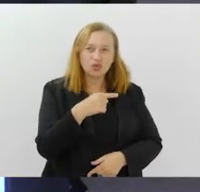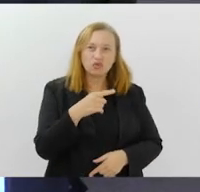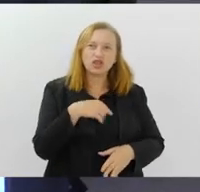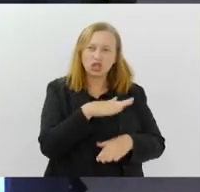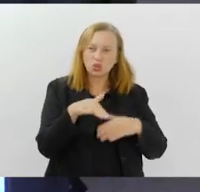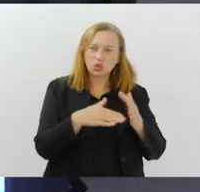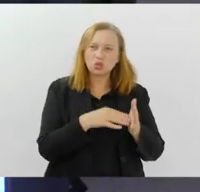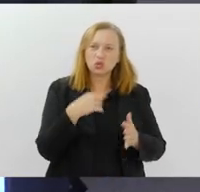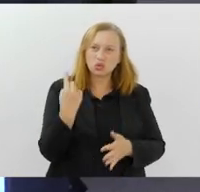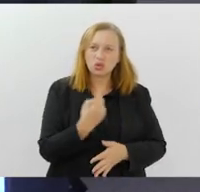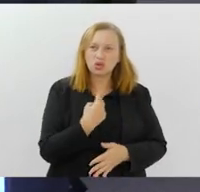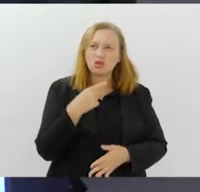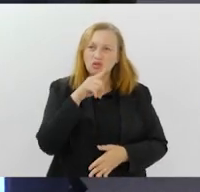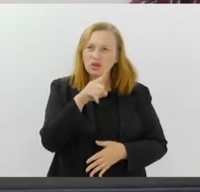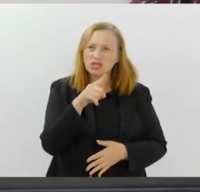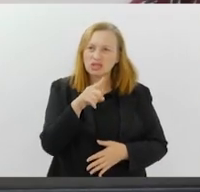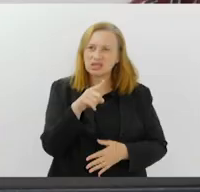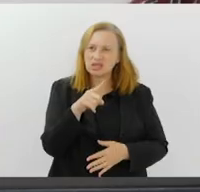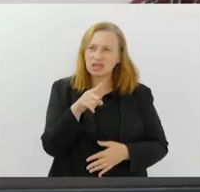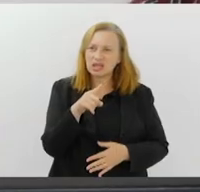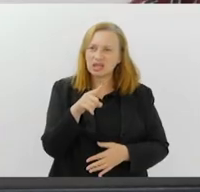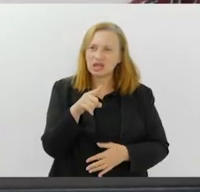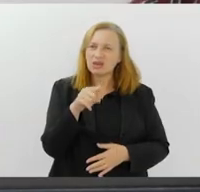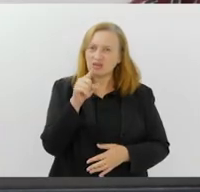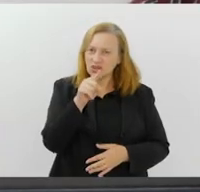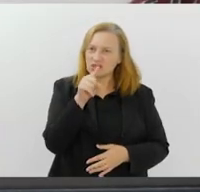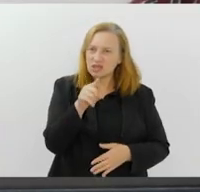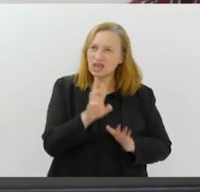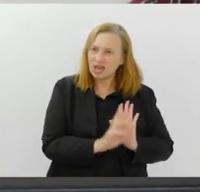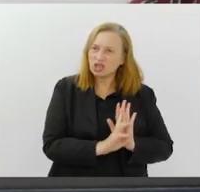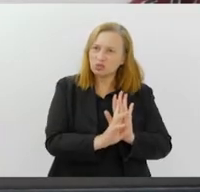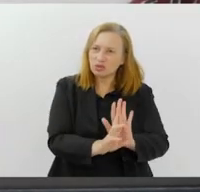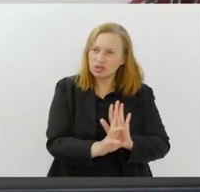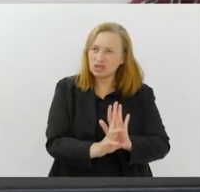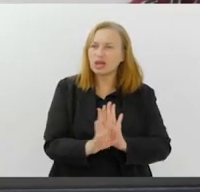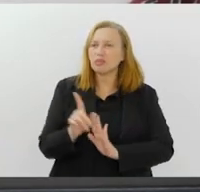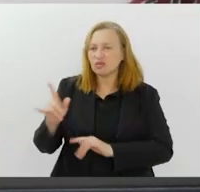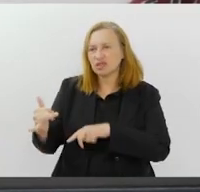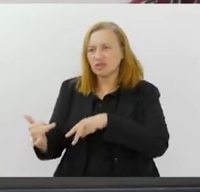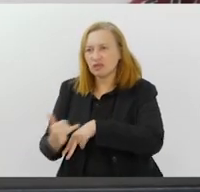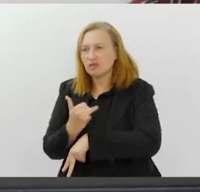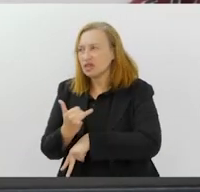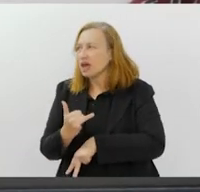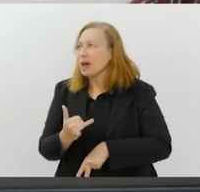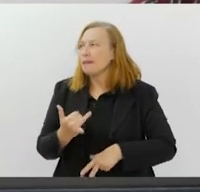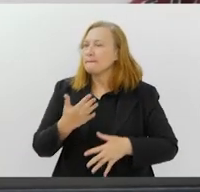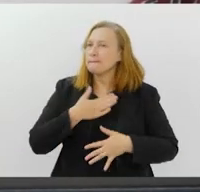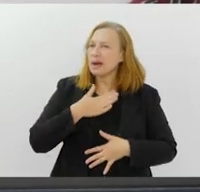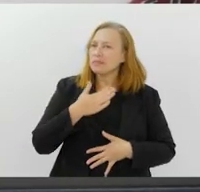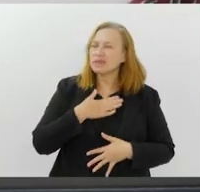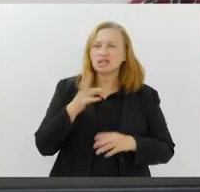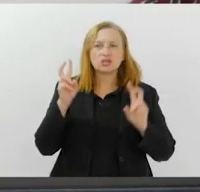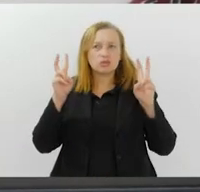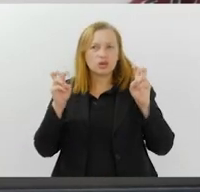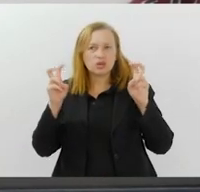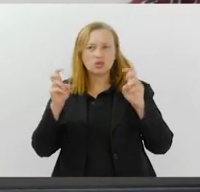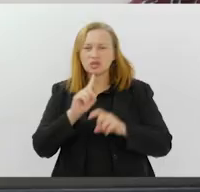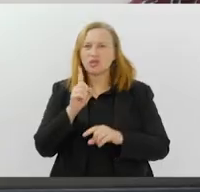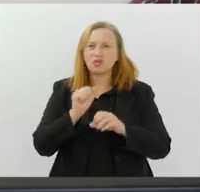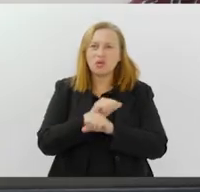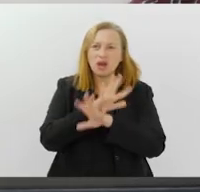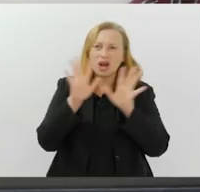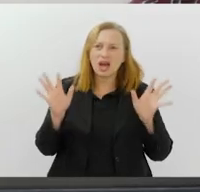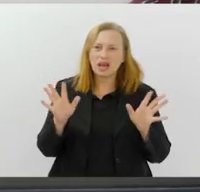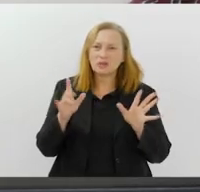temos que você tá numa dupla condição aqui você é responsável por isso e você foi vítima para mim sobre o caso em si não ficou Claro